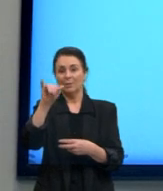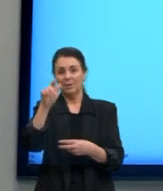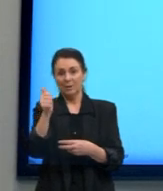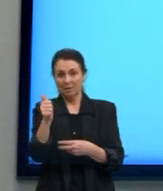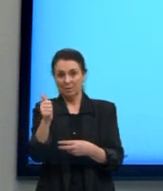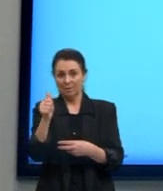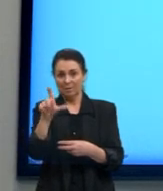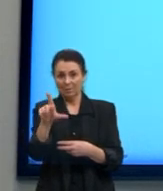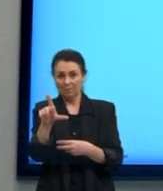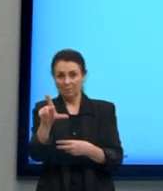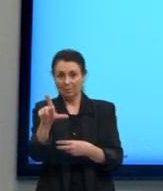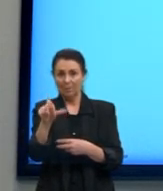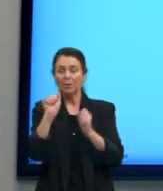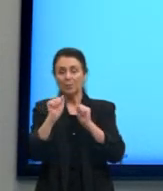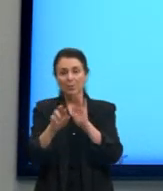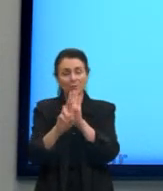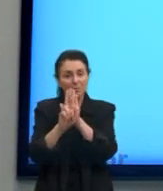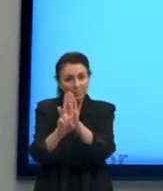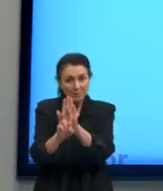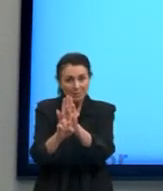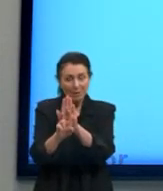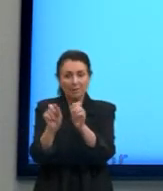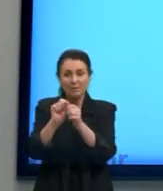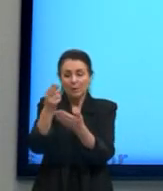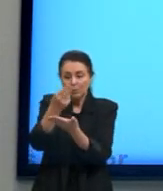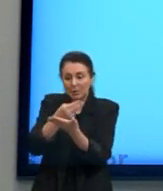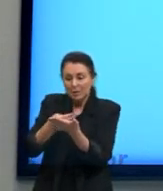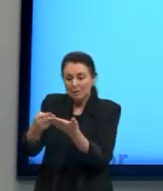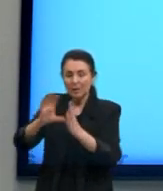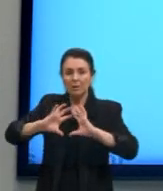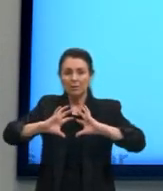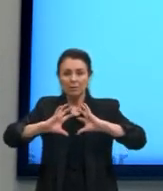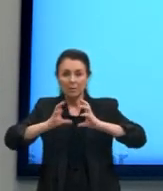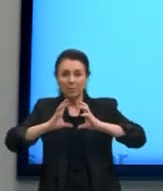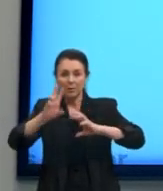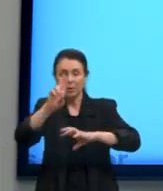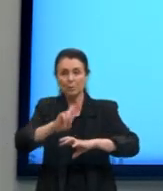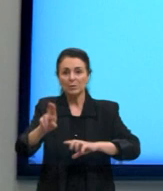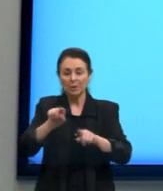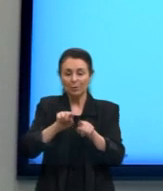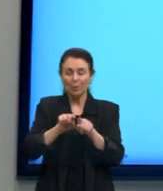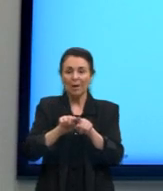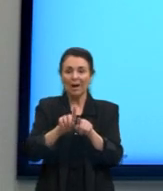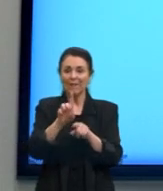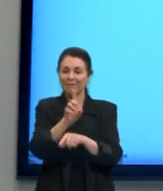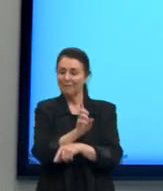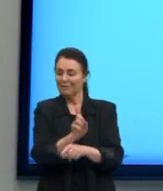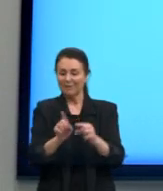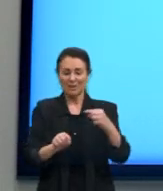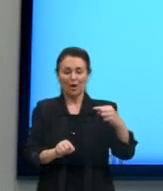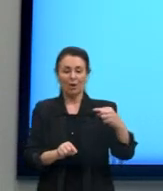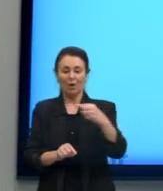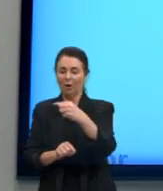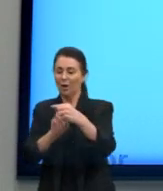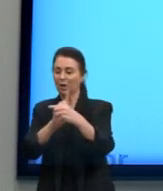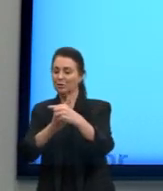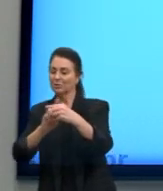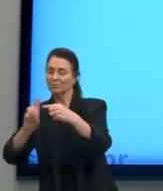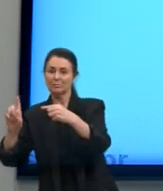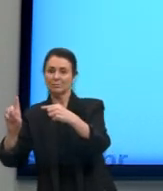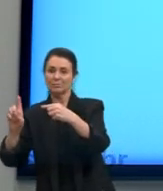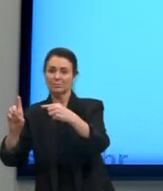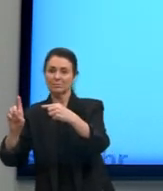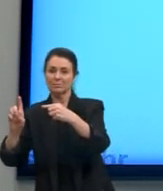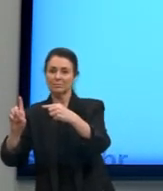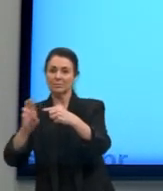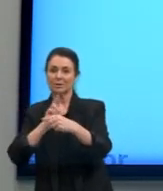o agente pode representar né fazer um desenho dessa bola também colocando a flechinha para a direita Oi e